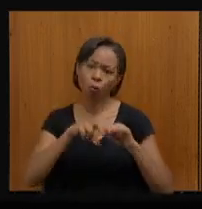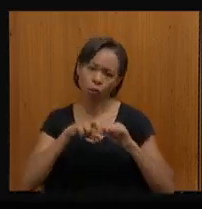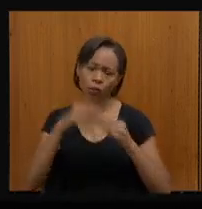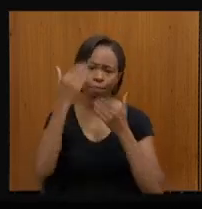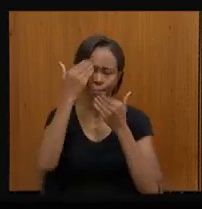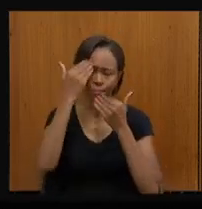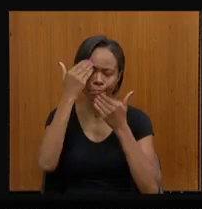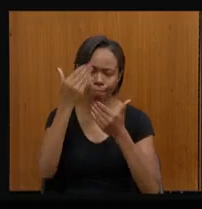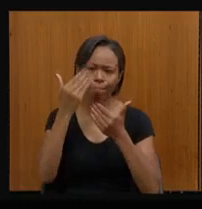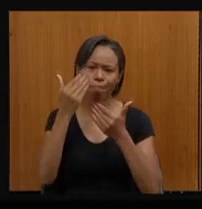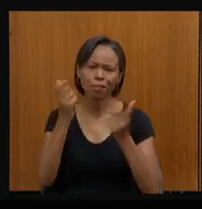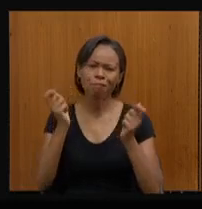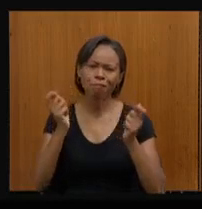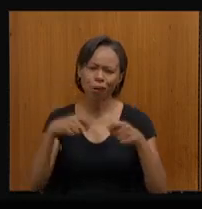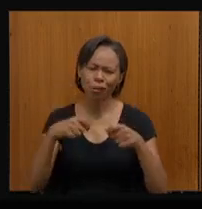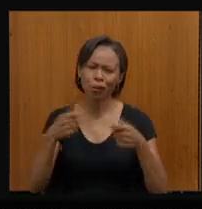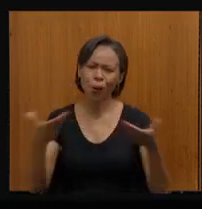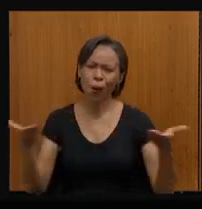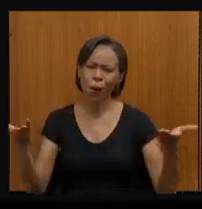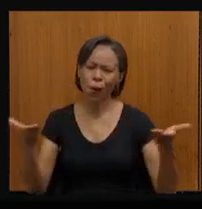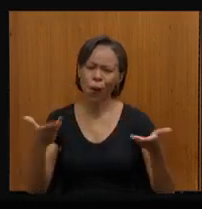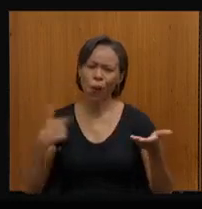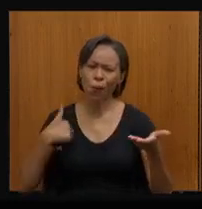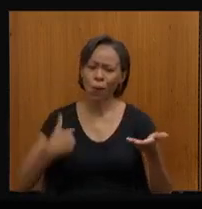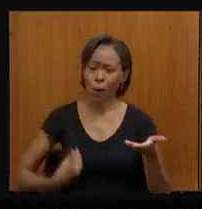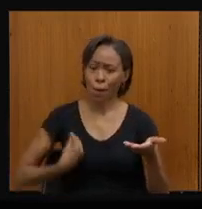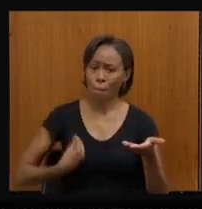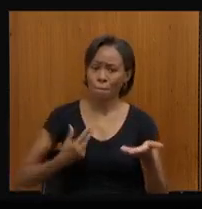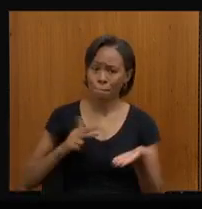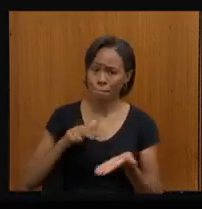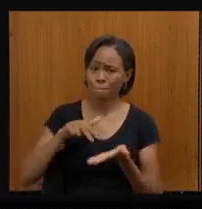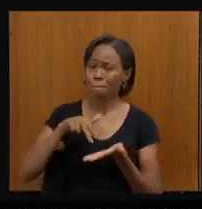possibilidade de participar de maneira